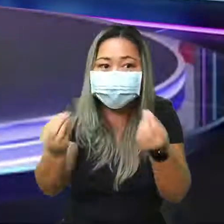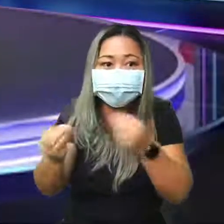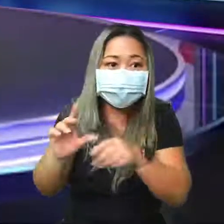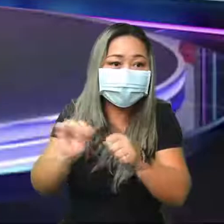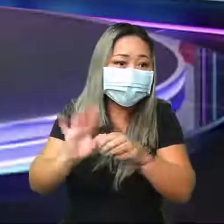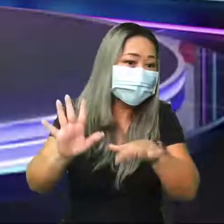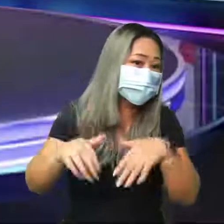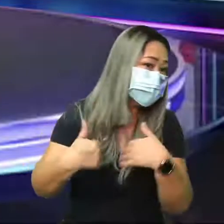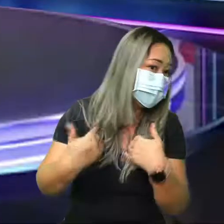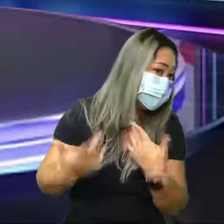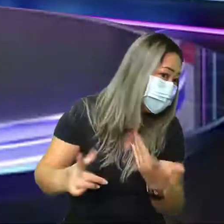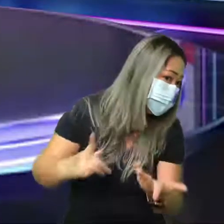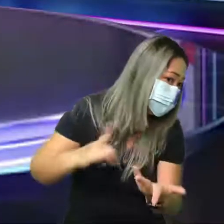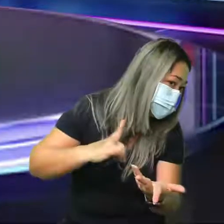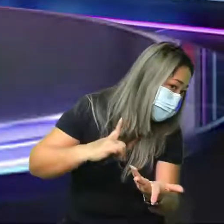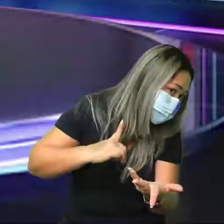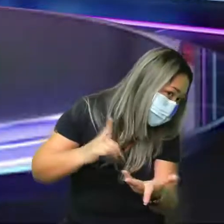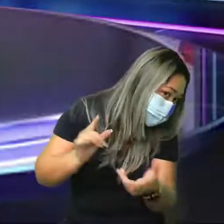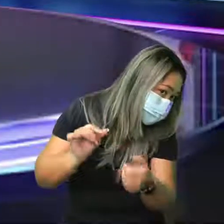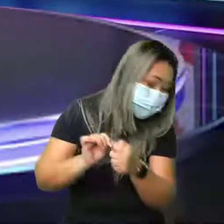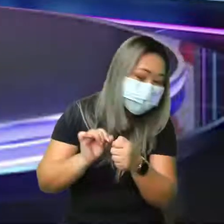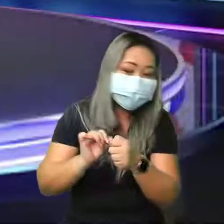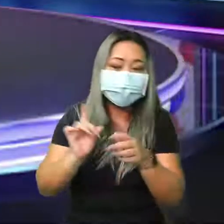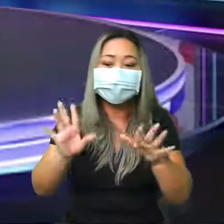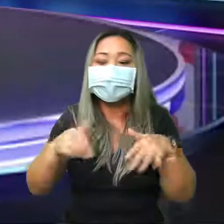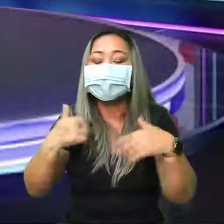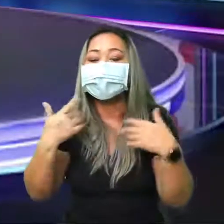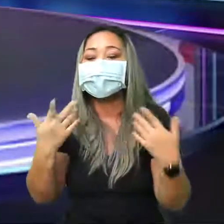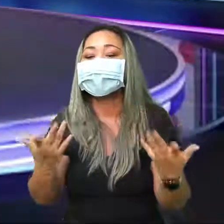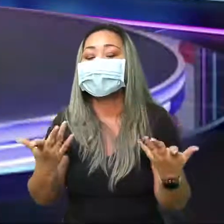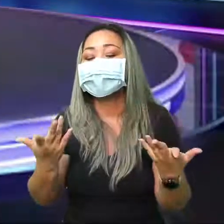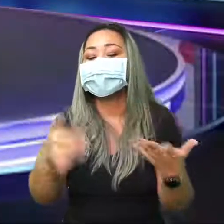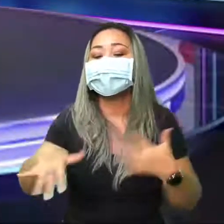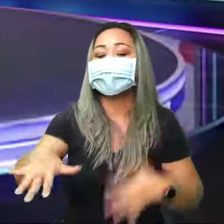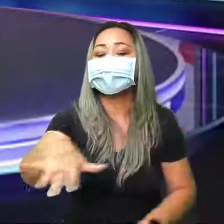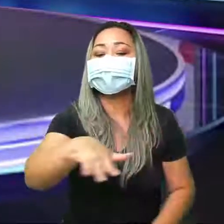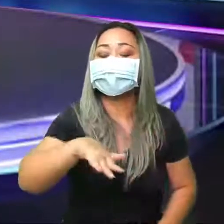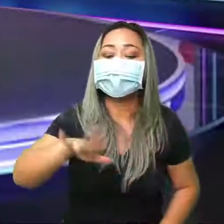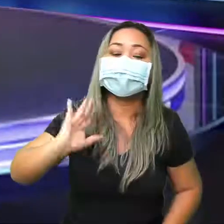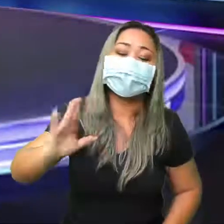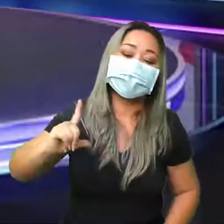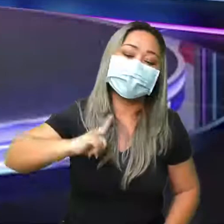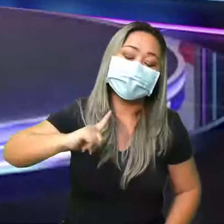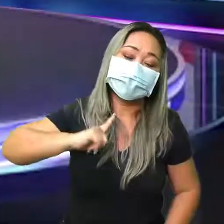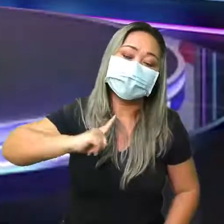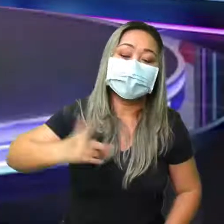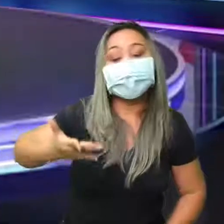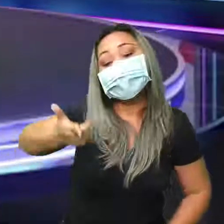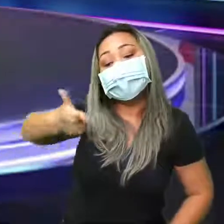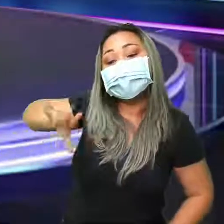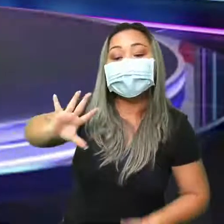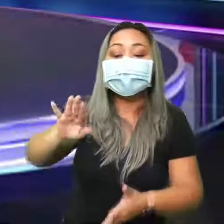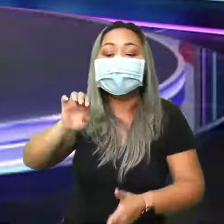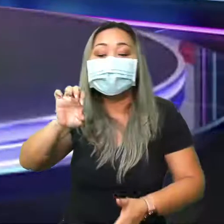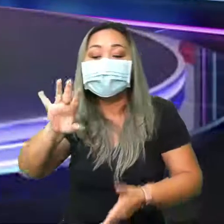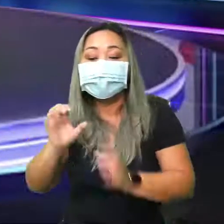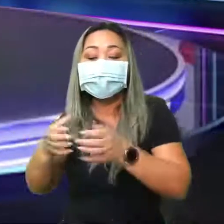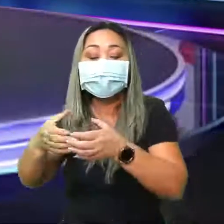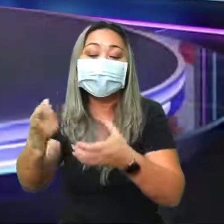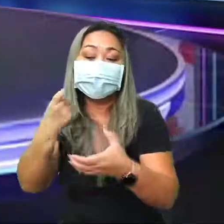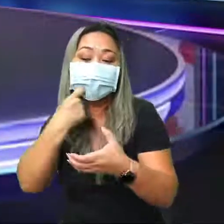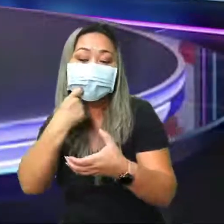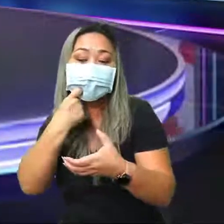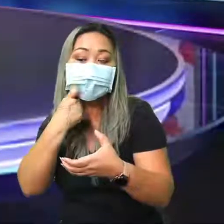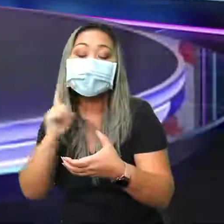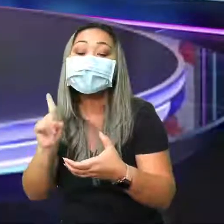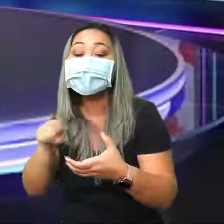duas espécies novas foram introduzidas num ambiente onde já estava uma outra espécie de